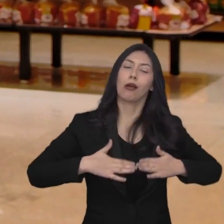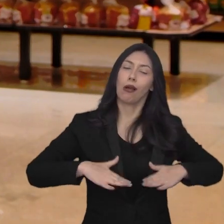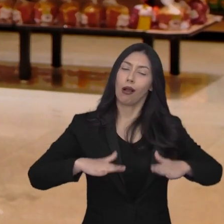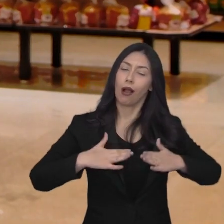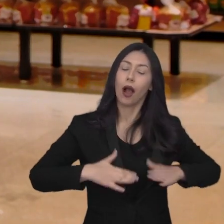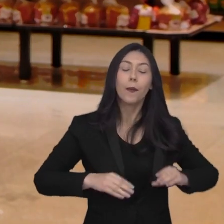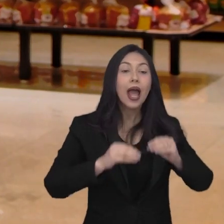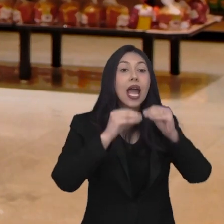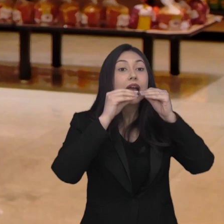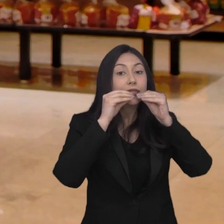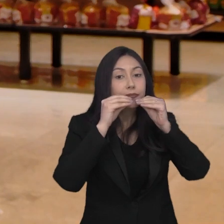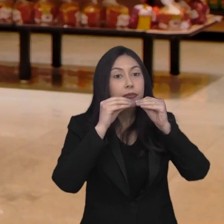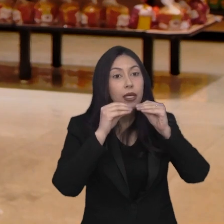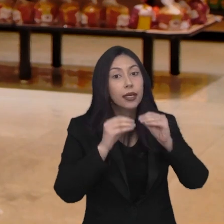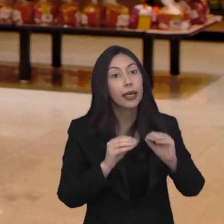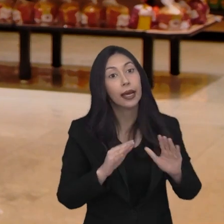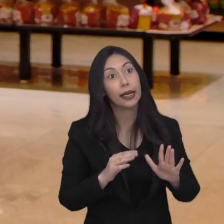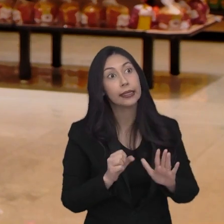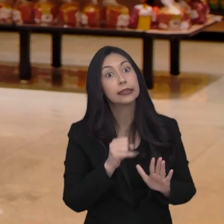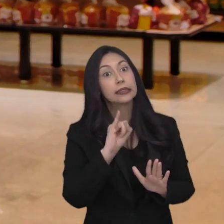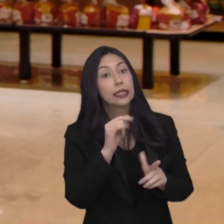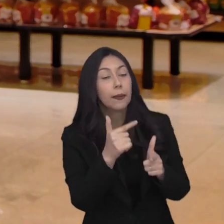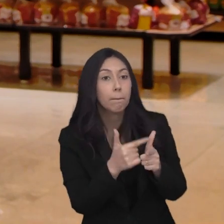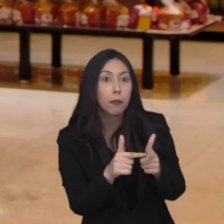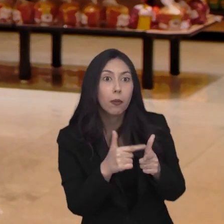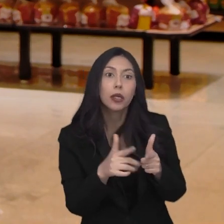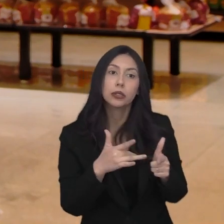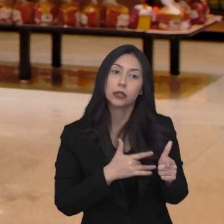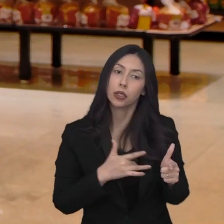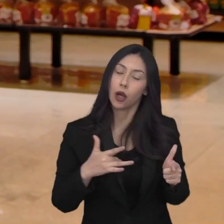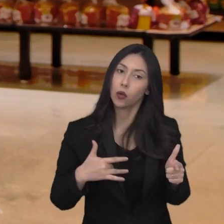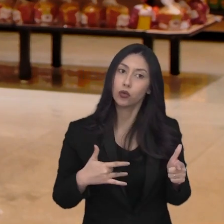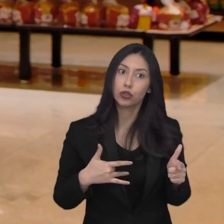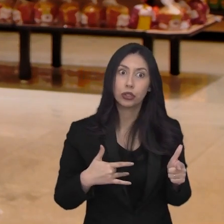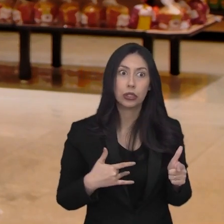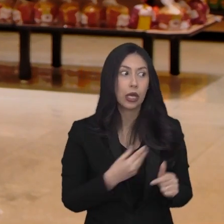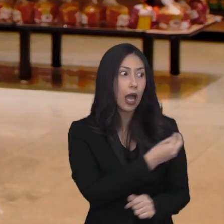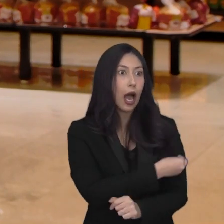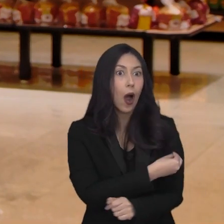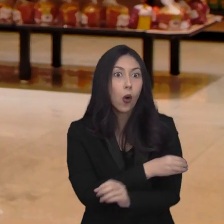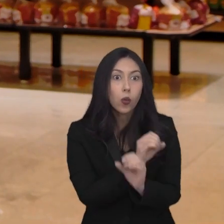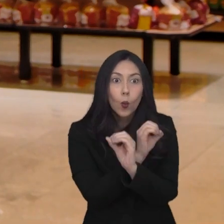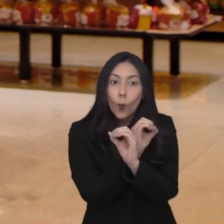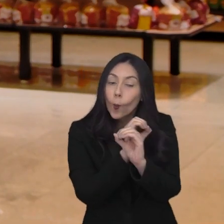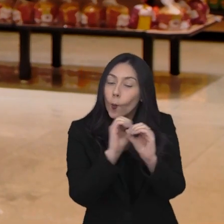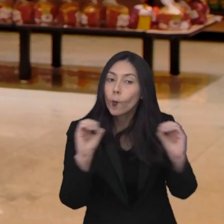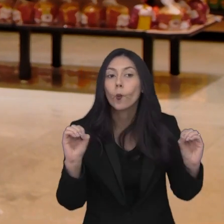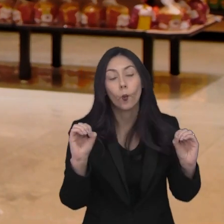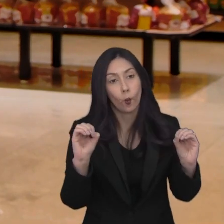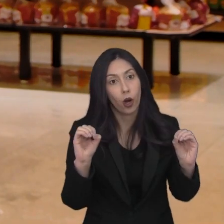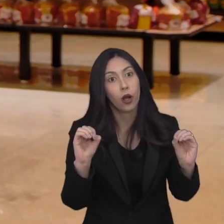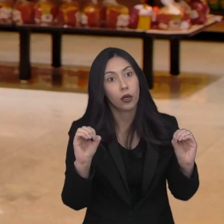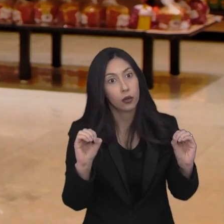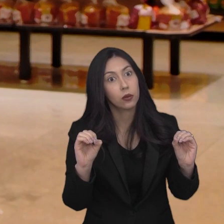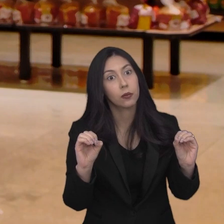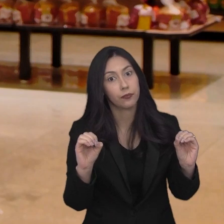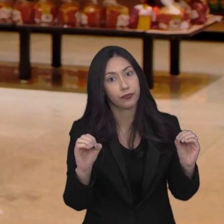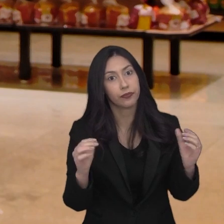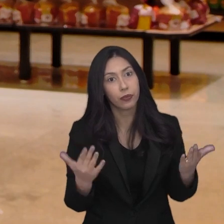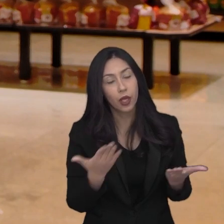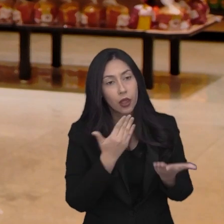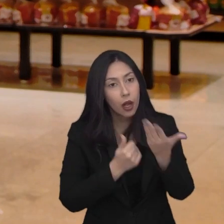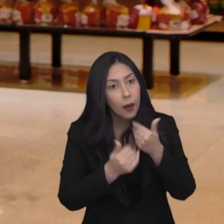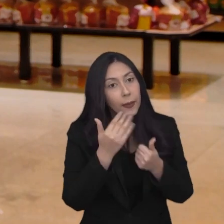no consumo, a menos que você seja uma pessoa com algum problema de saúde, que precisa excluir mesmo qualquer tipo de álcool, né,